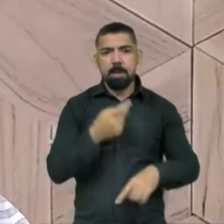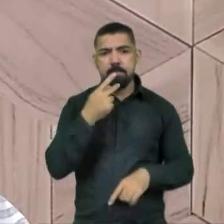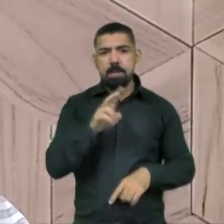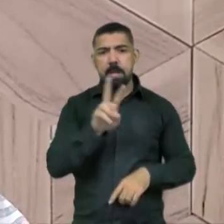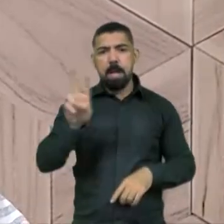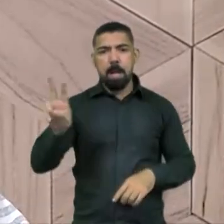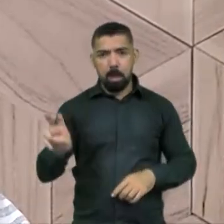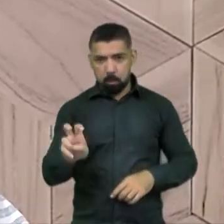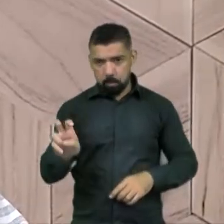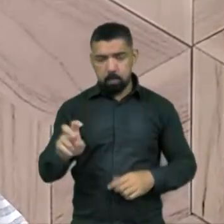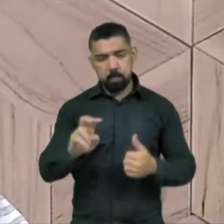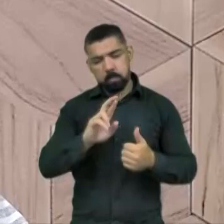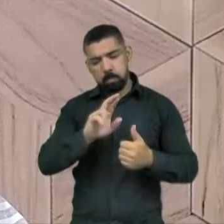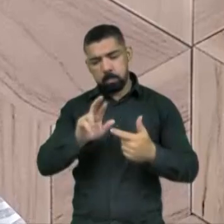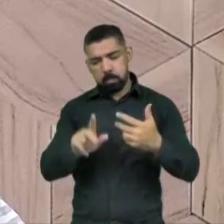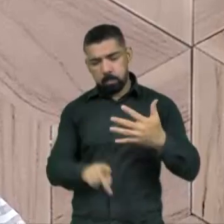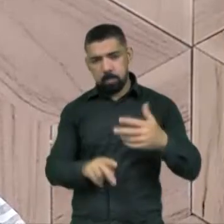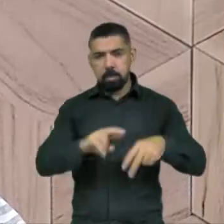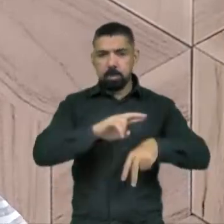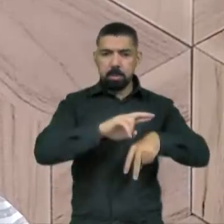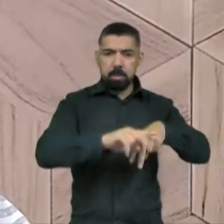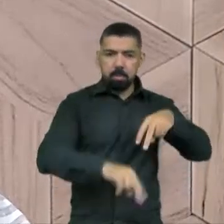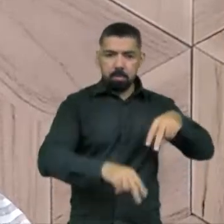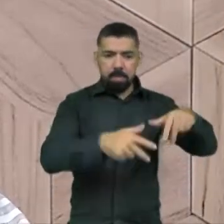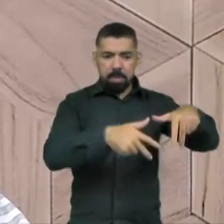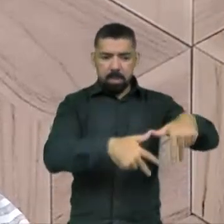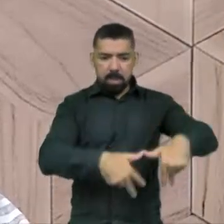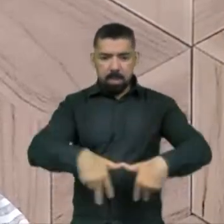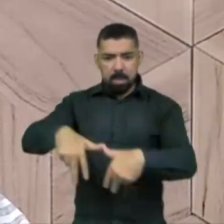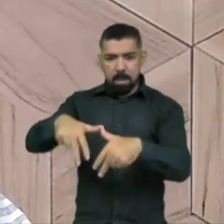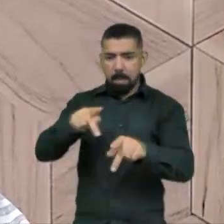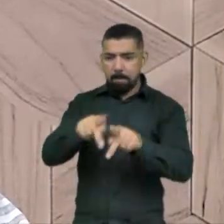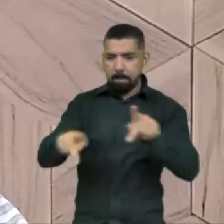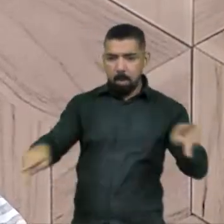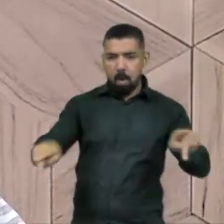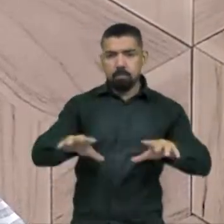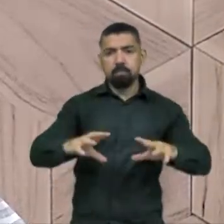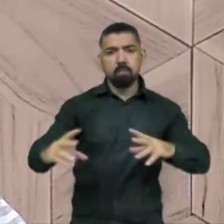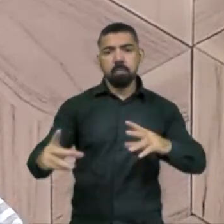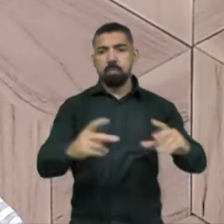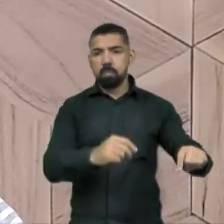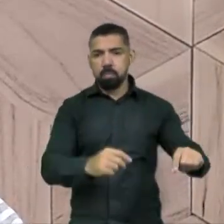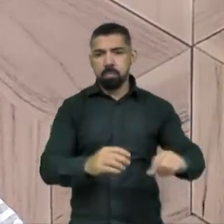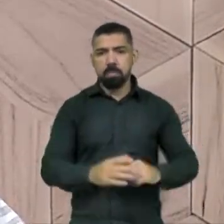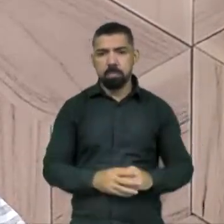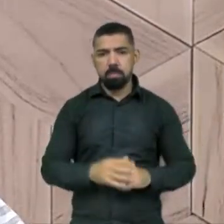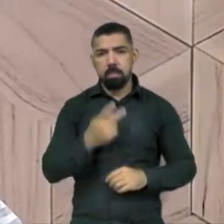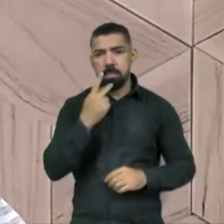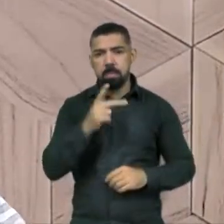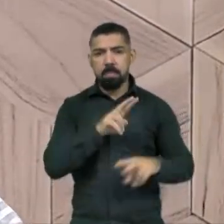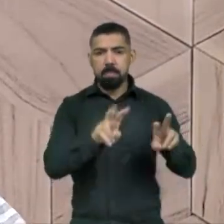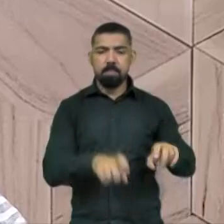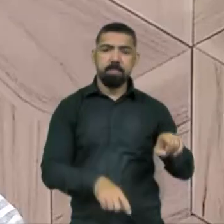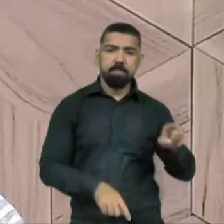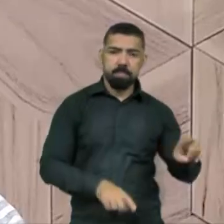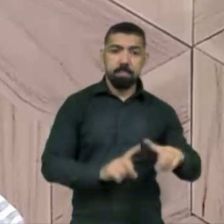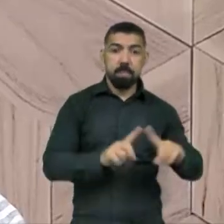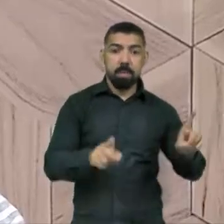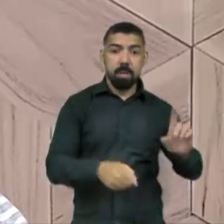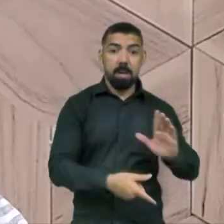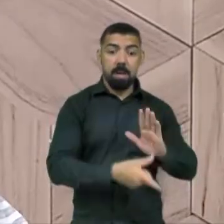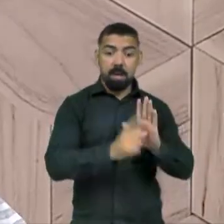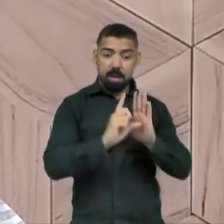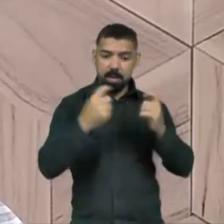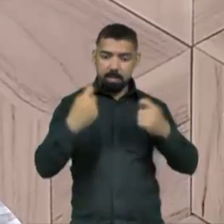as diversas etnias, os diversos povos que existem, e não tem como falar disso sem antes falarmos de nós